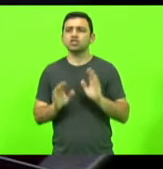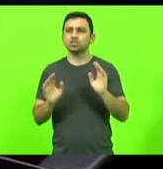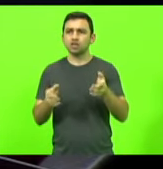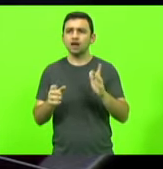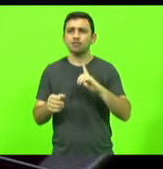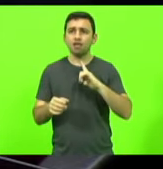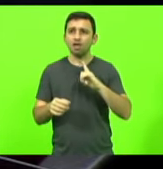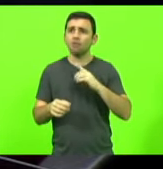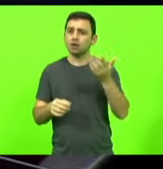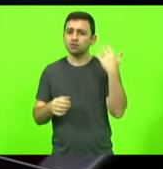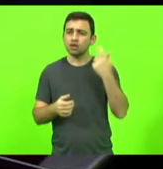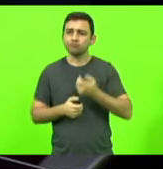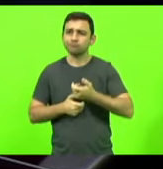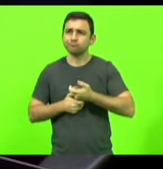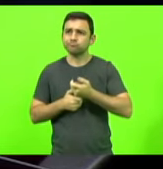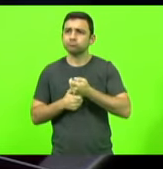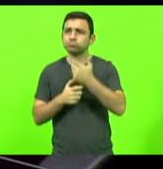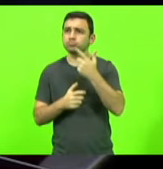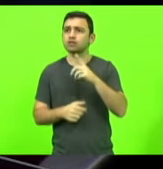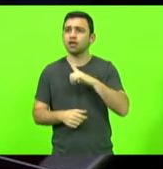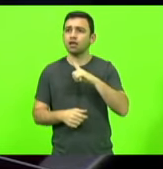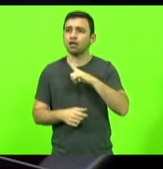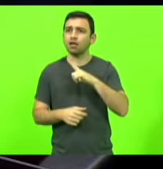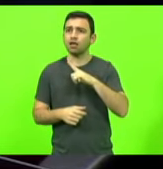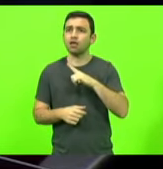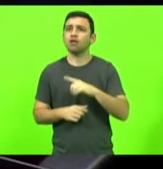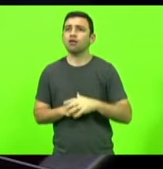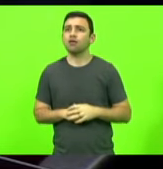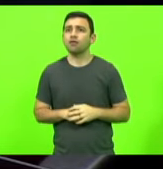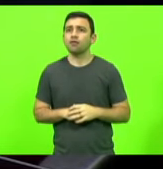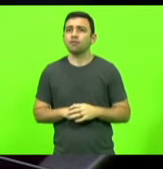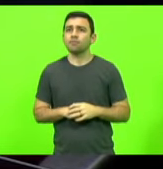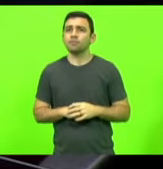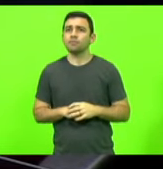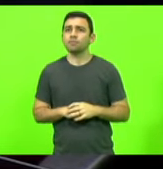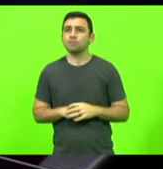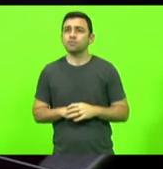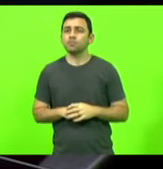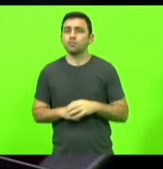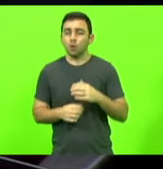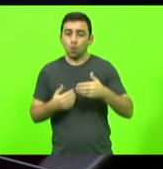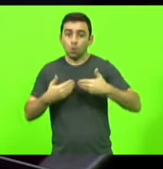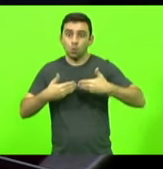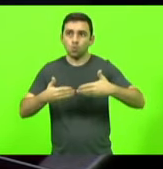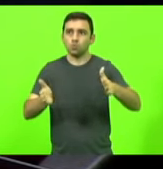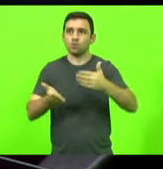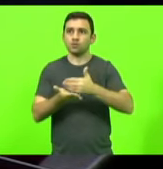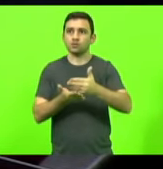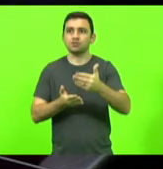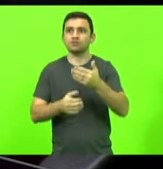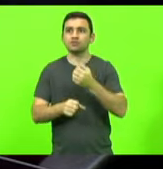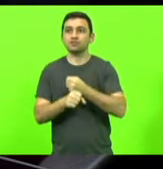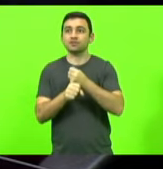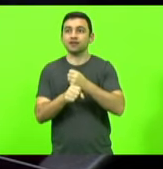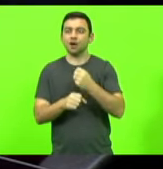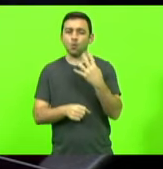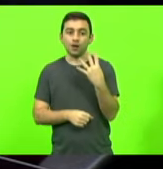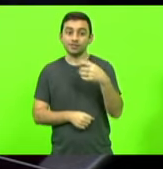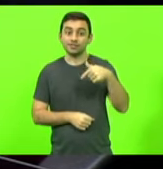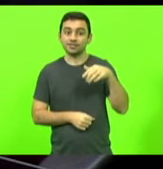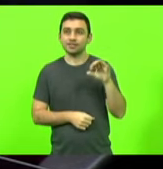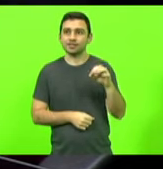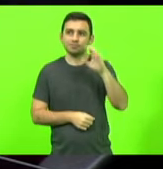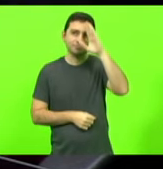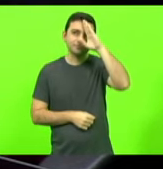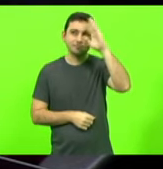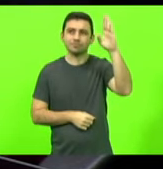inauguração. Já tiveram até foguete que soltaram para a inauguração dela, principalmente a 470. E que a